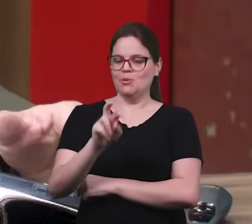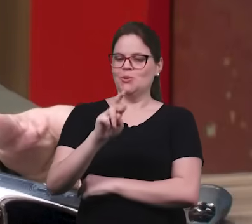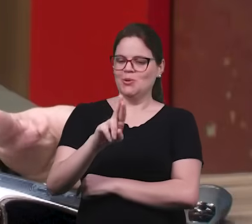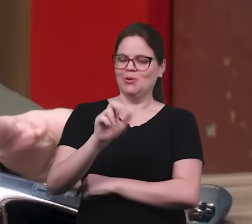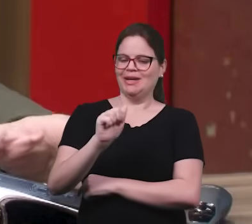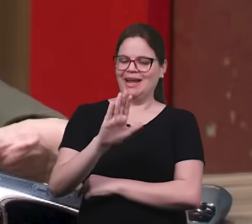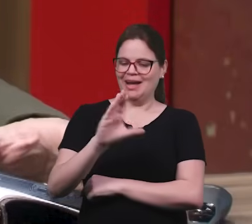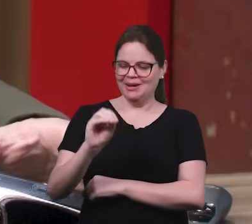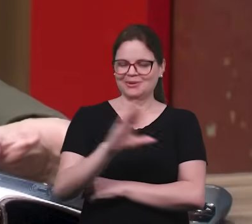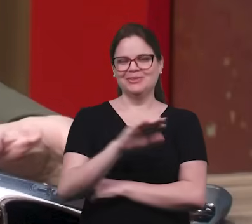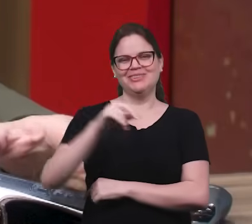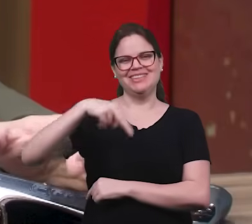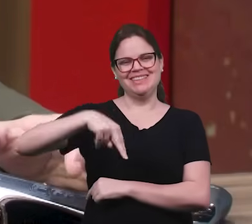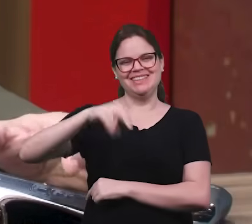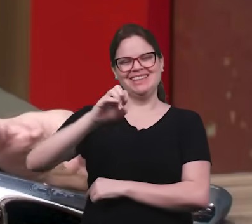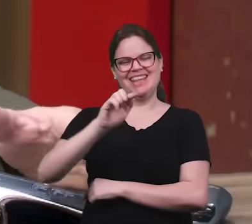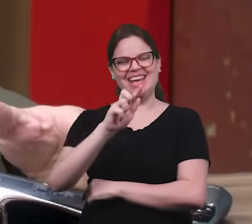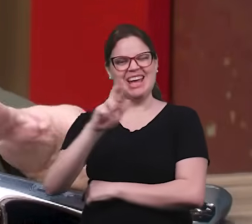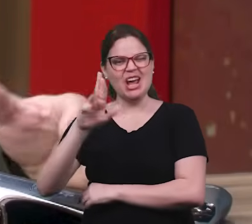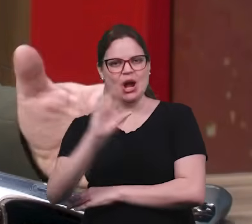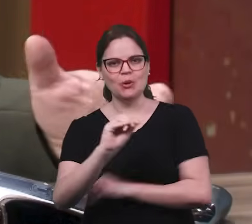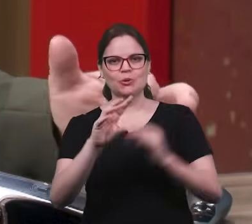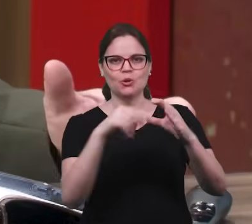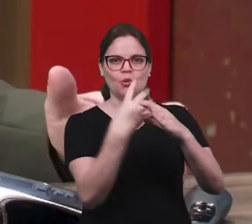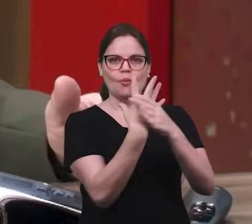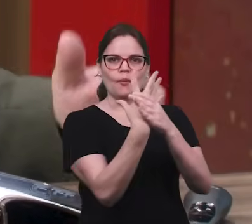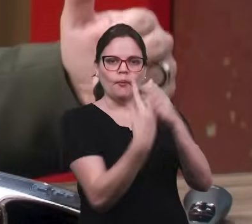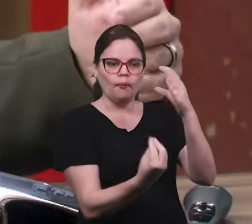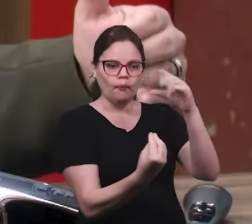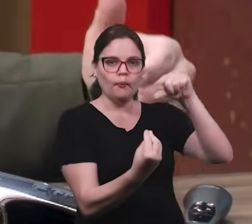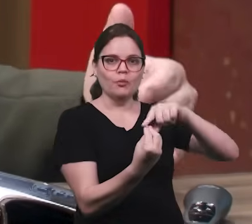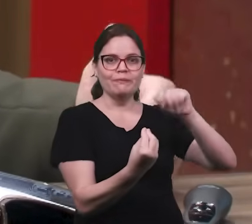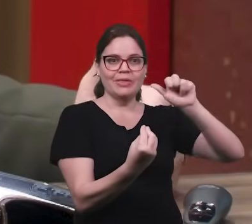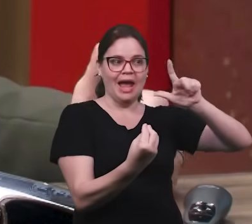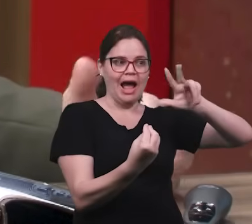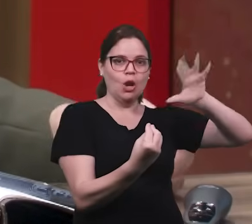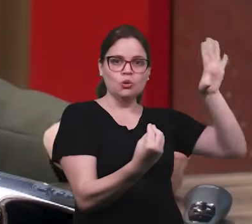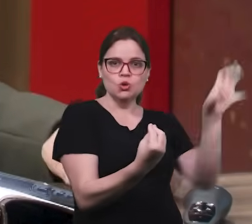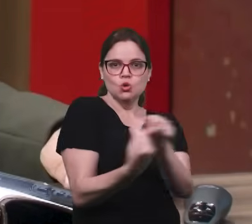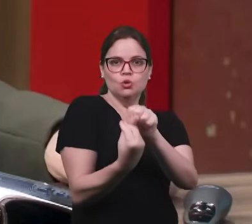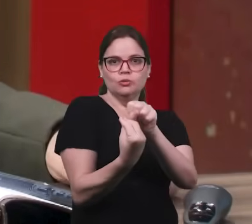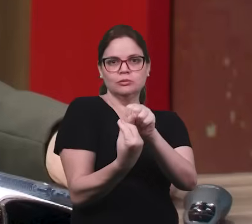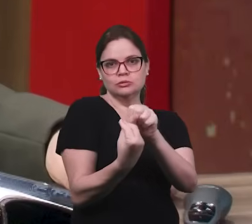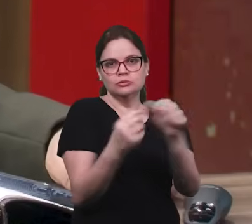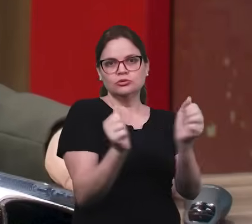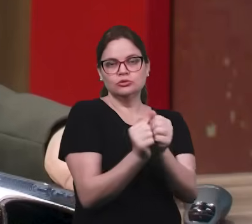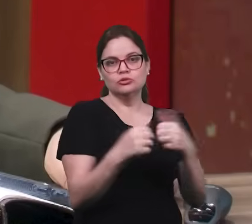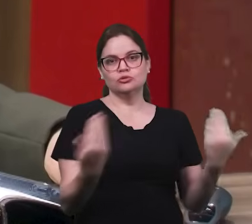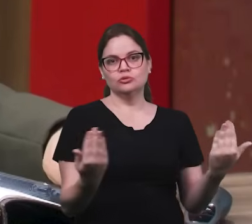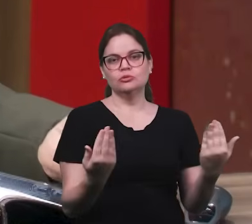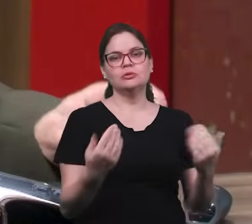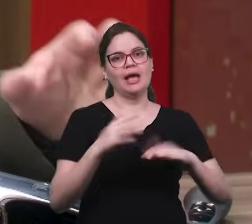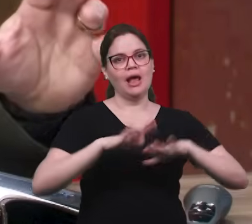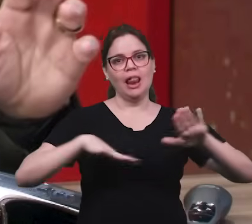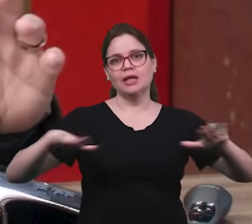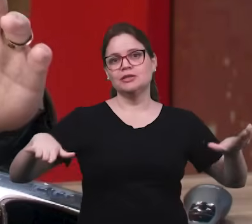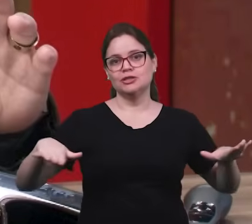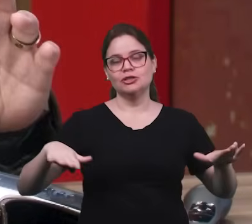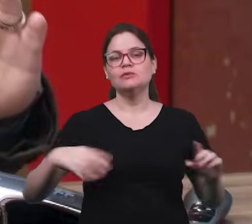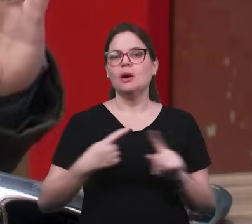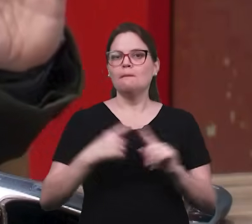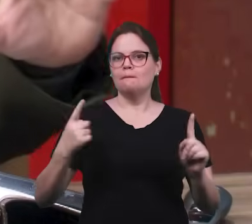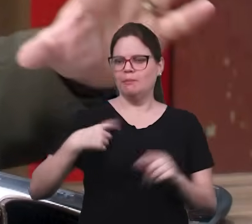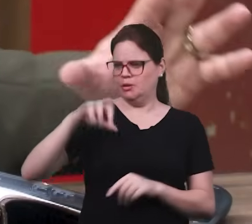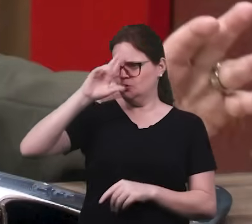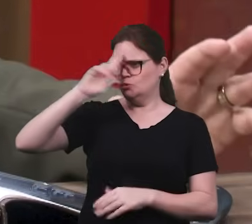que é falada no Novo Testamento, ela é o Senhor Jesus, que ela é absoluta, ela é a mesma ontem, hoje e será para sempre. Então fazendo essa